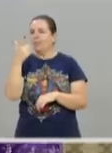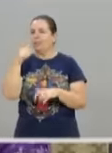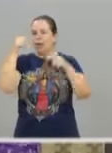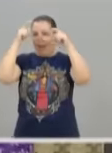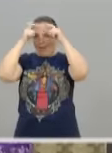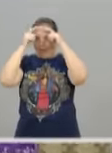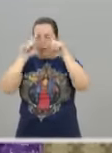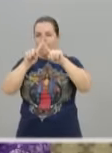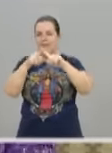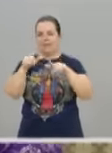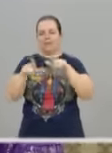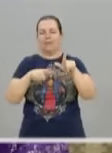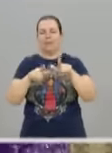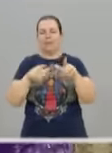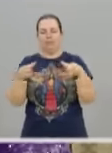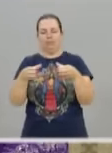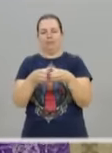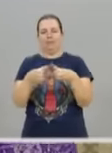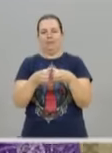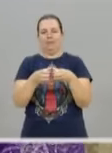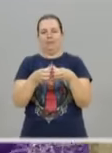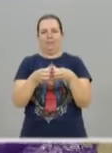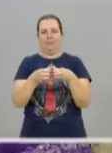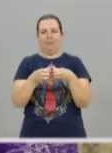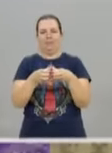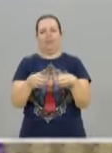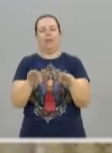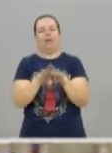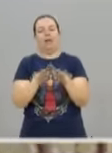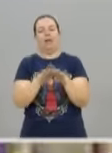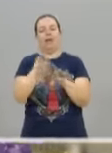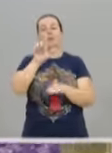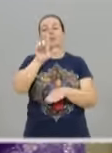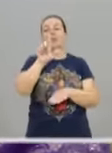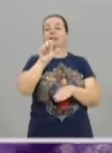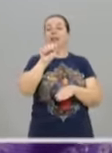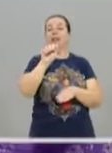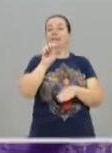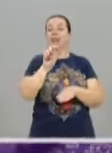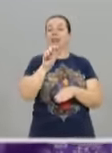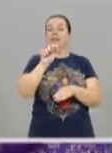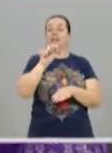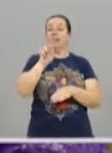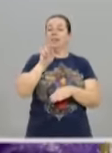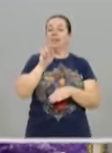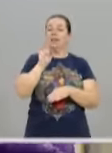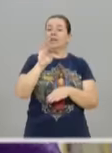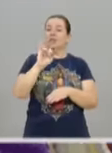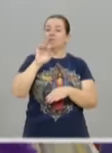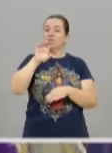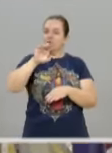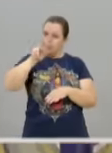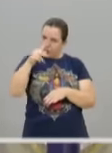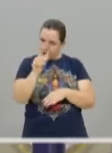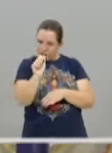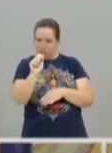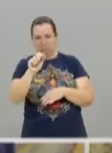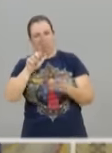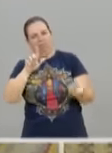a lagartixa que você pega com a mão mas ela entra pelas